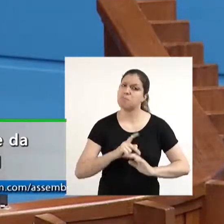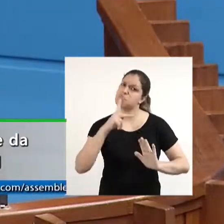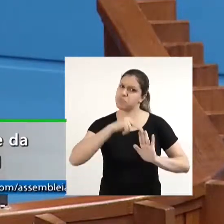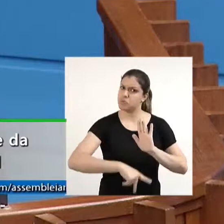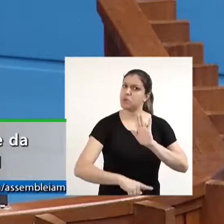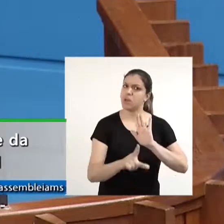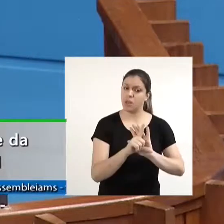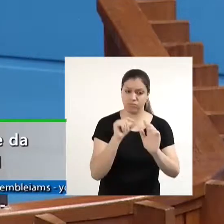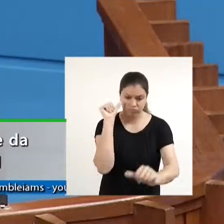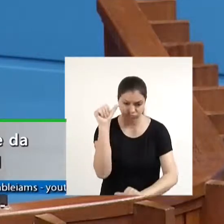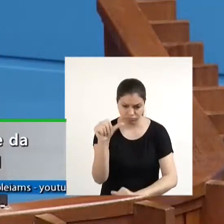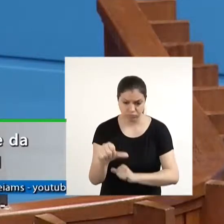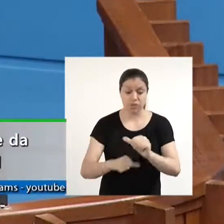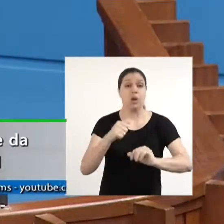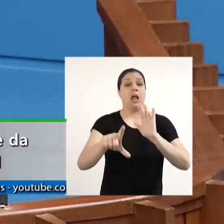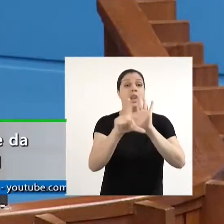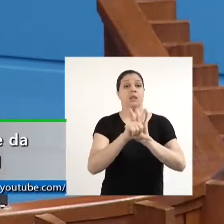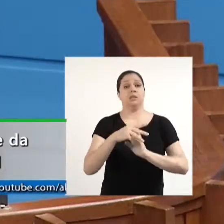tornou a Lei